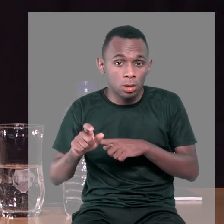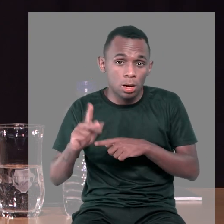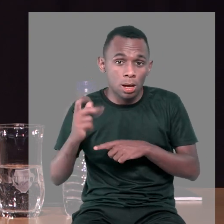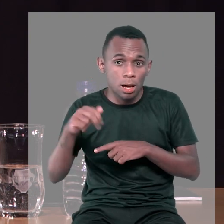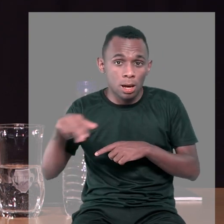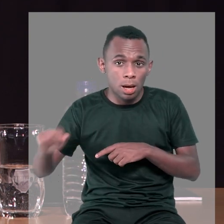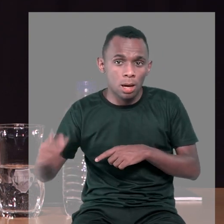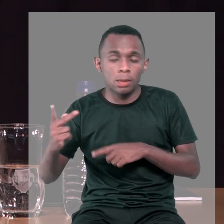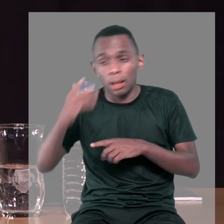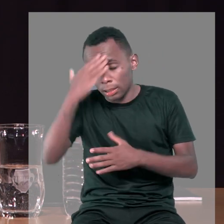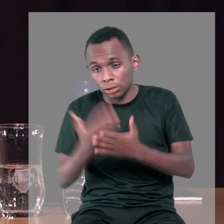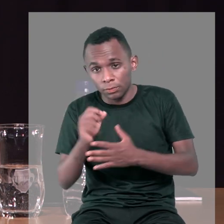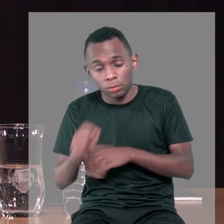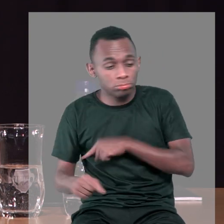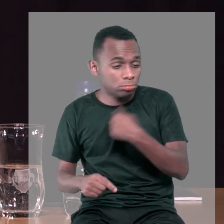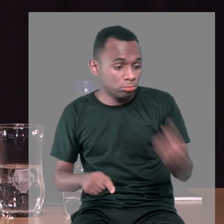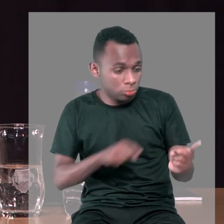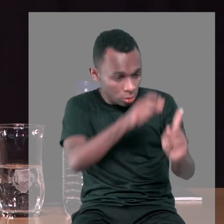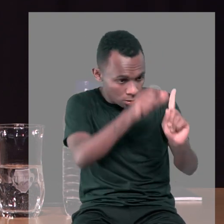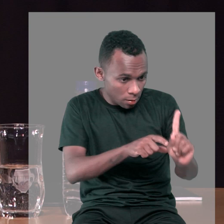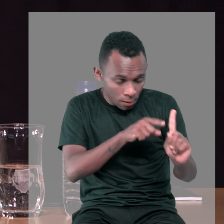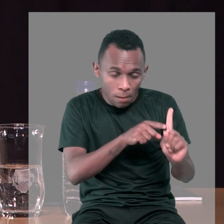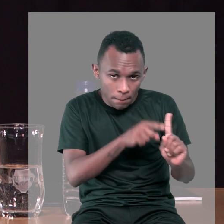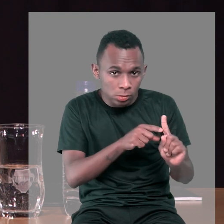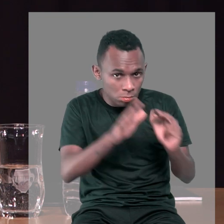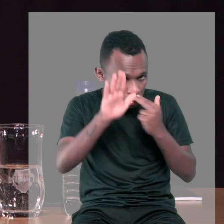esse gênio do mal que